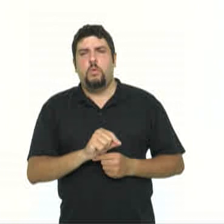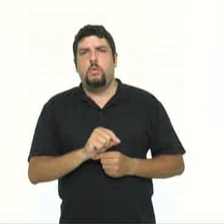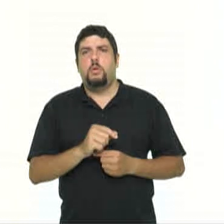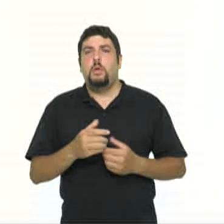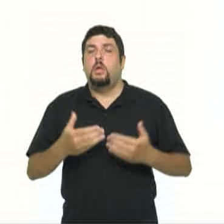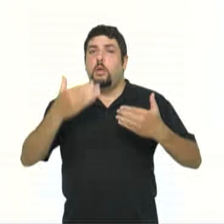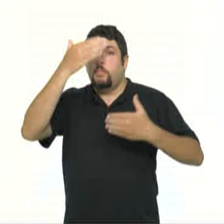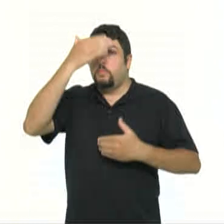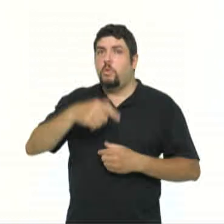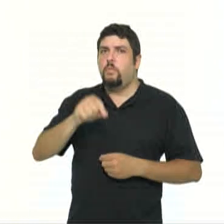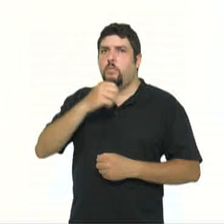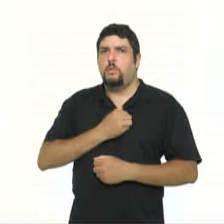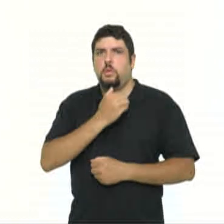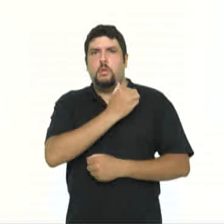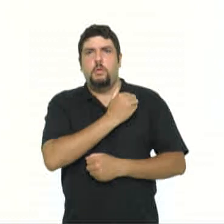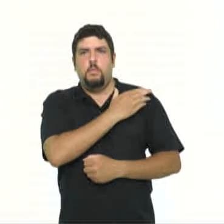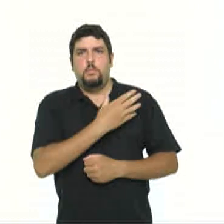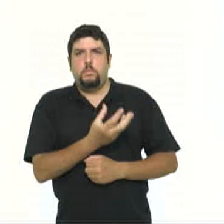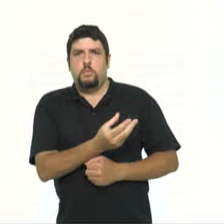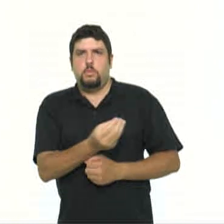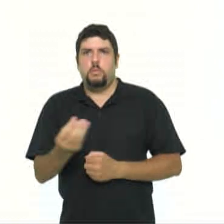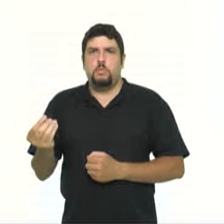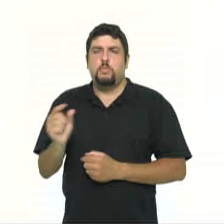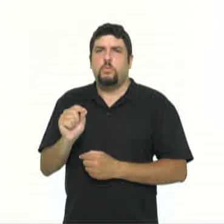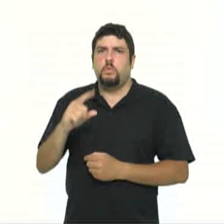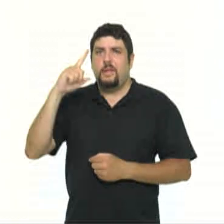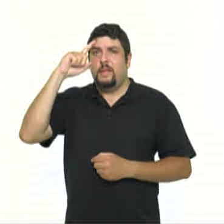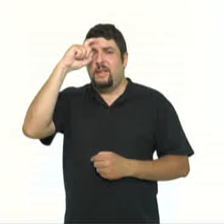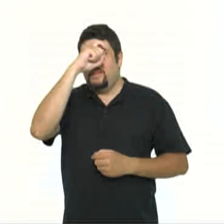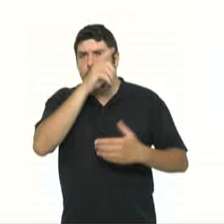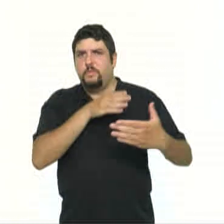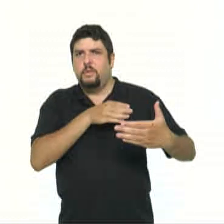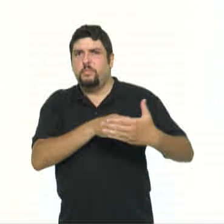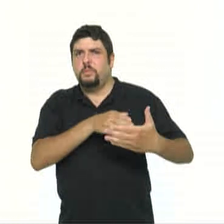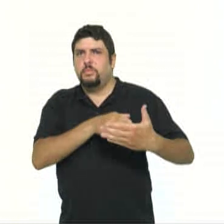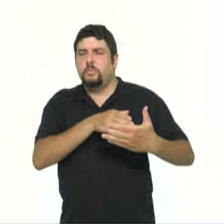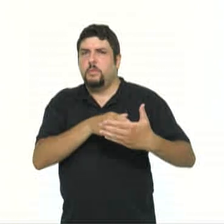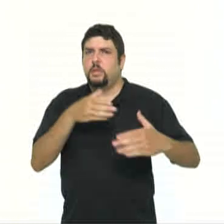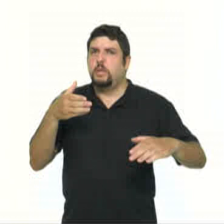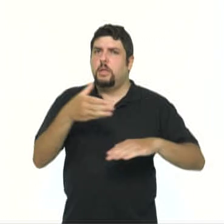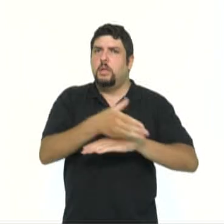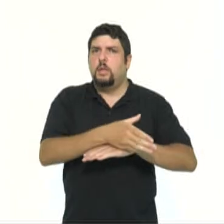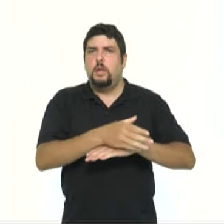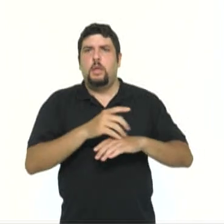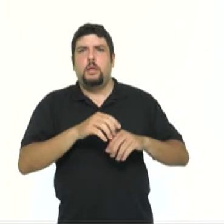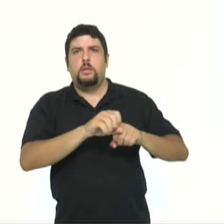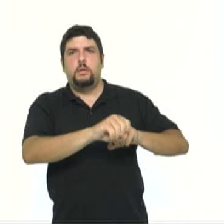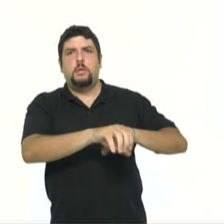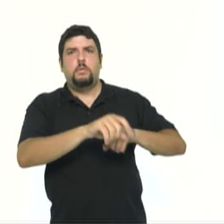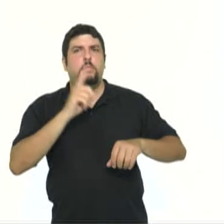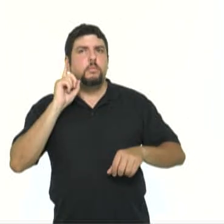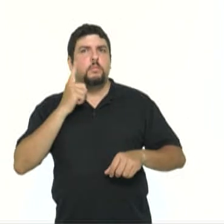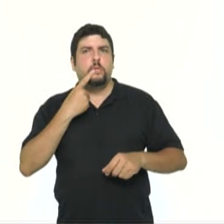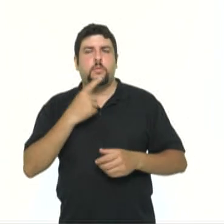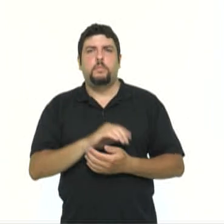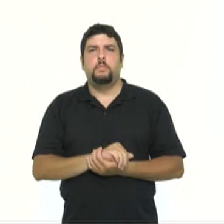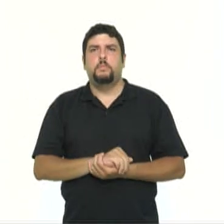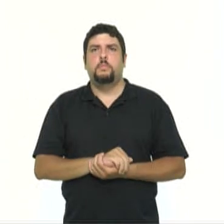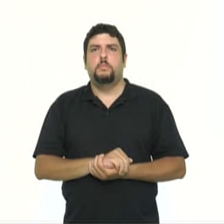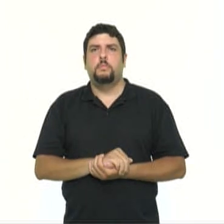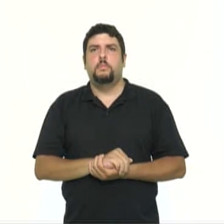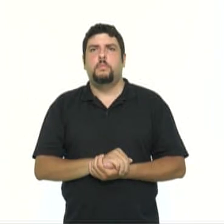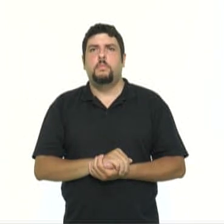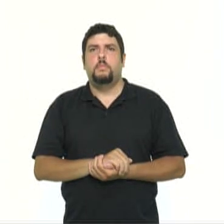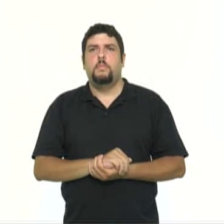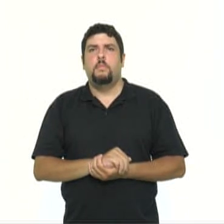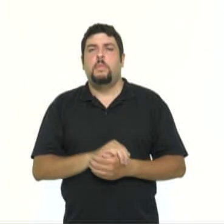preconceito por parte de muitos pais dificulta o acesso à educação pelos surdos. Tal estereótipo